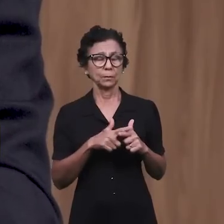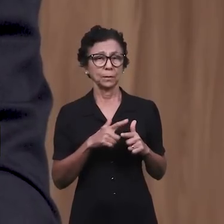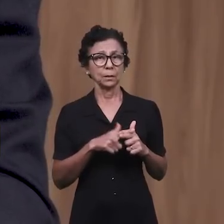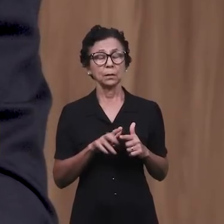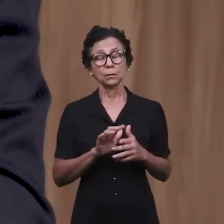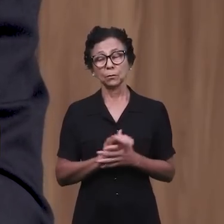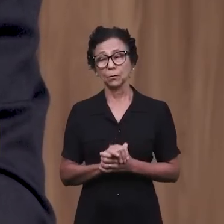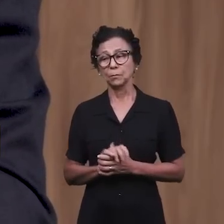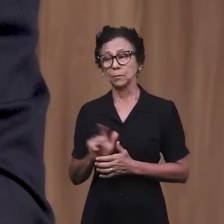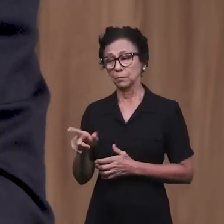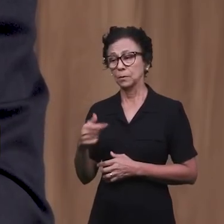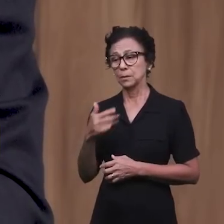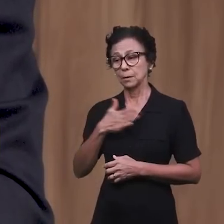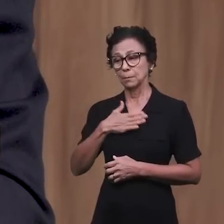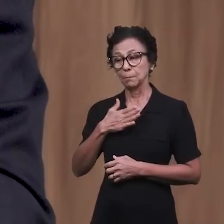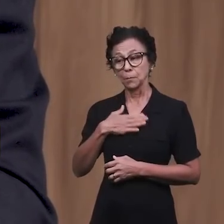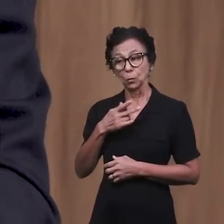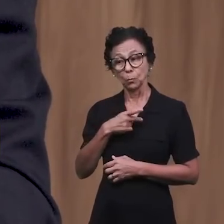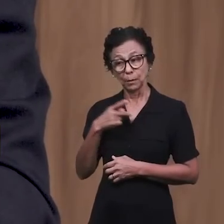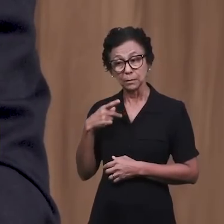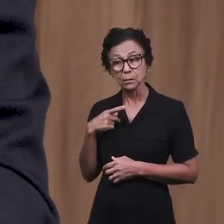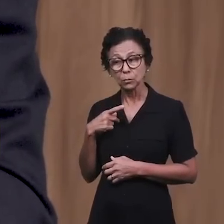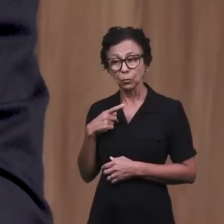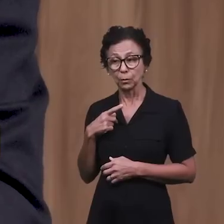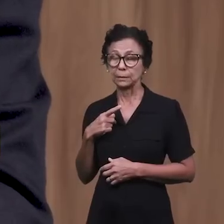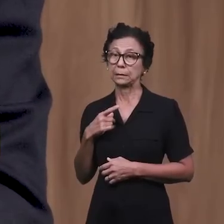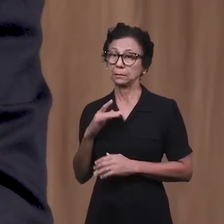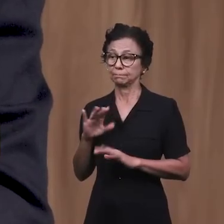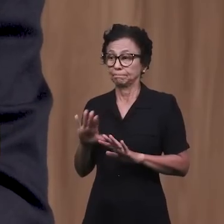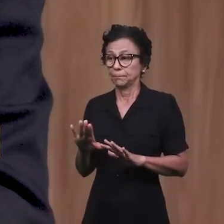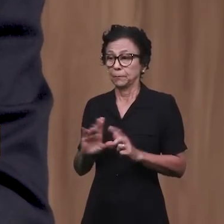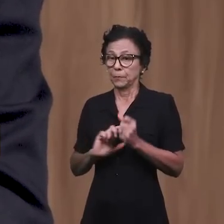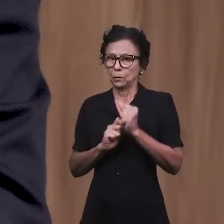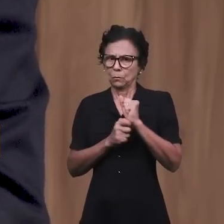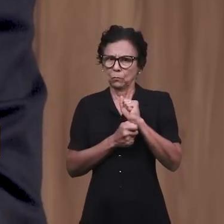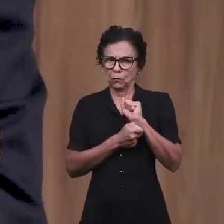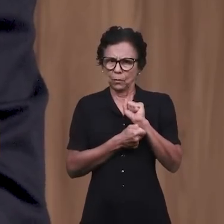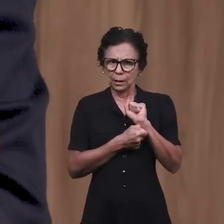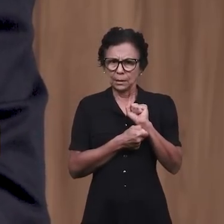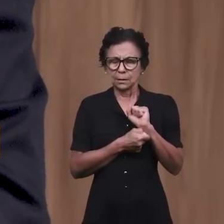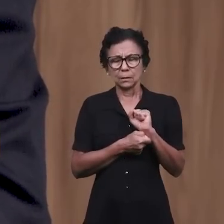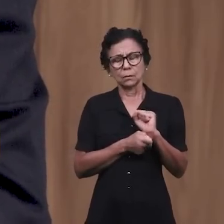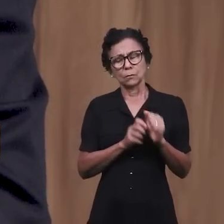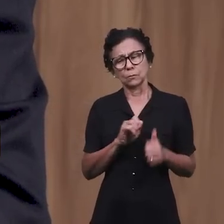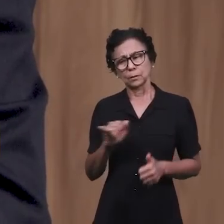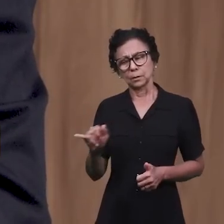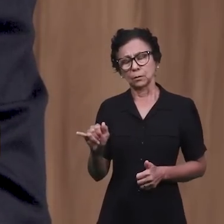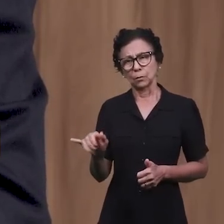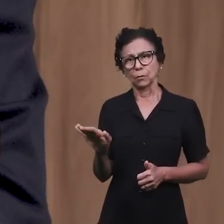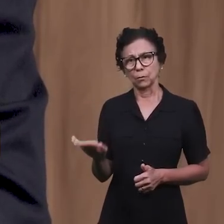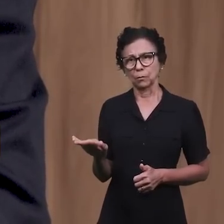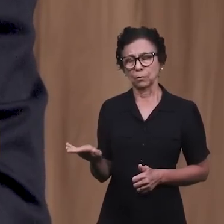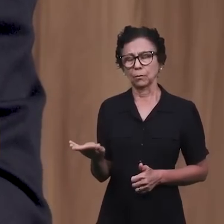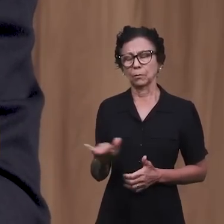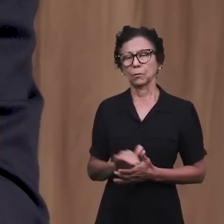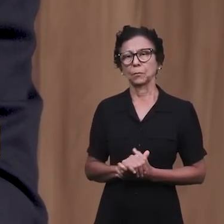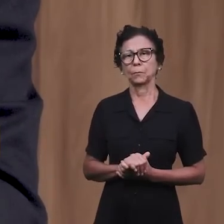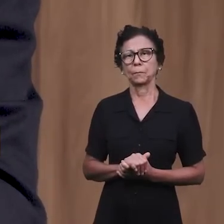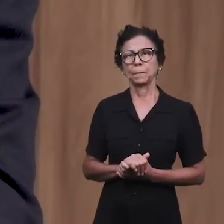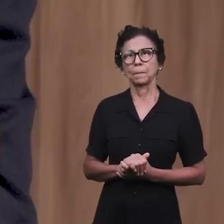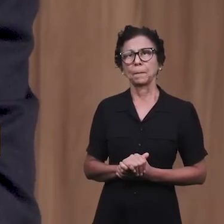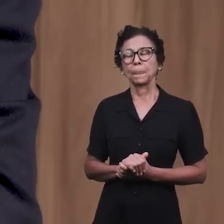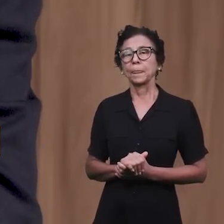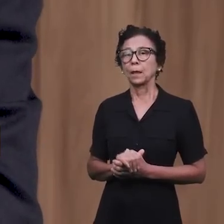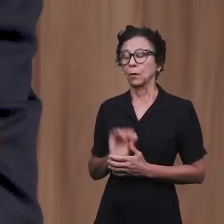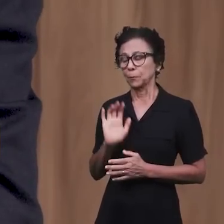me confidenciou o assunto, naturalmente eu não posso abordar esse assunto aqui. De jeito nenhum. E eu disse para ela uma coisa, olha, eu quero dizer para